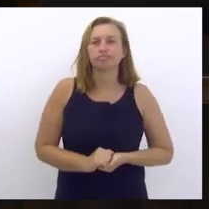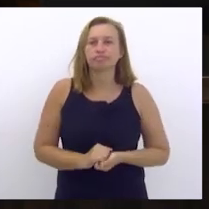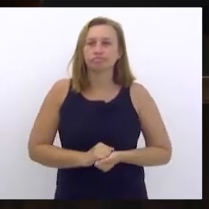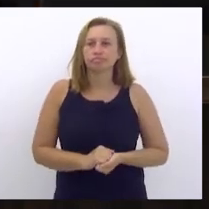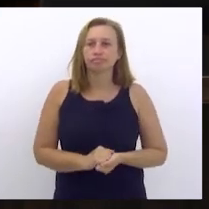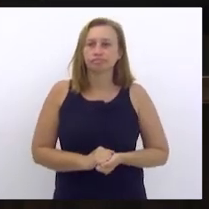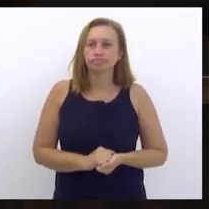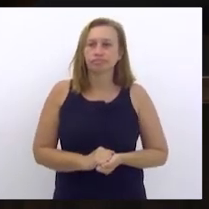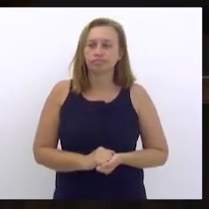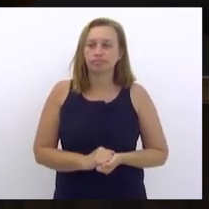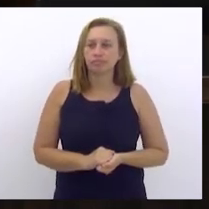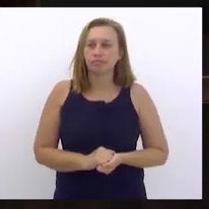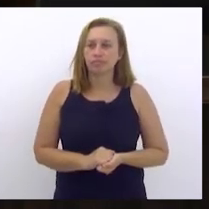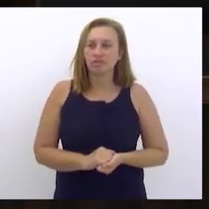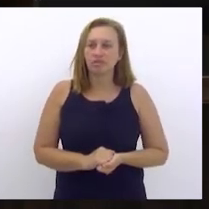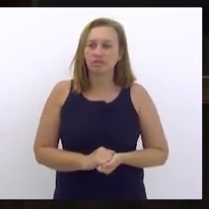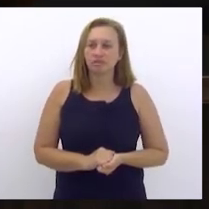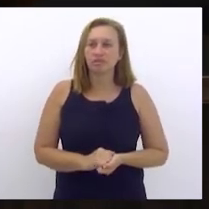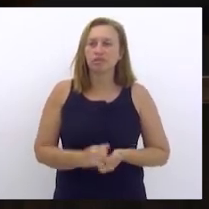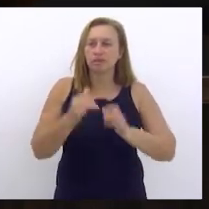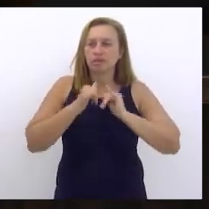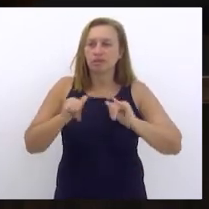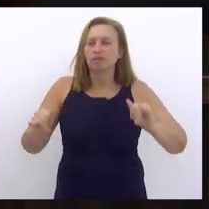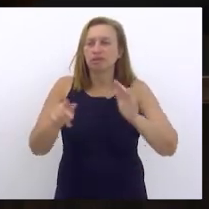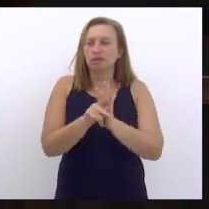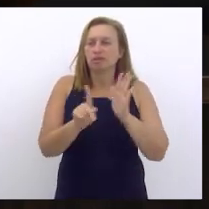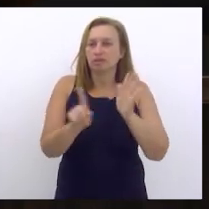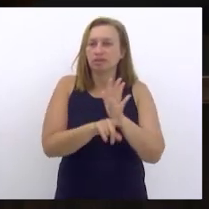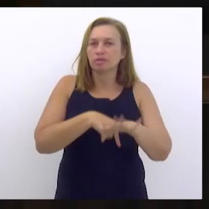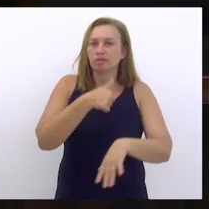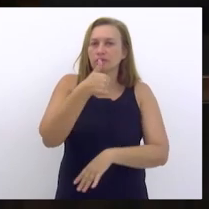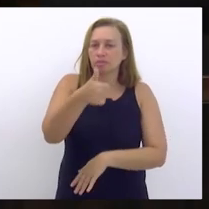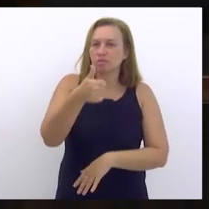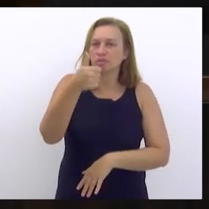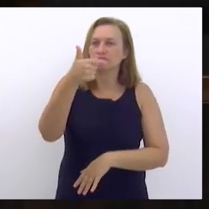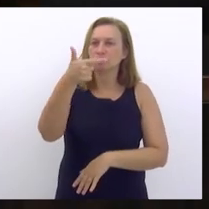técnicas. Anuncio o projeto de lei número